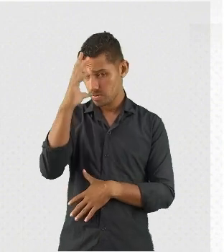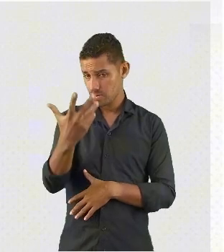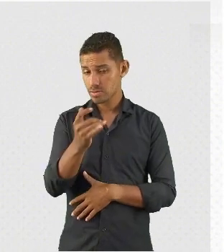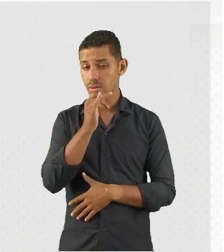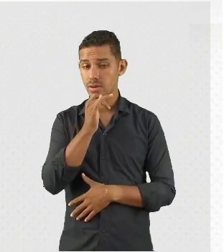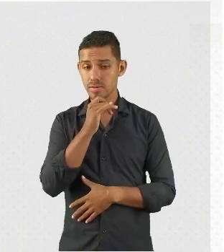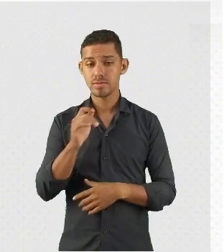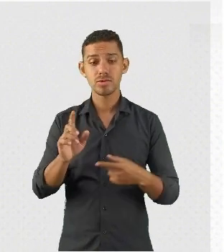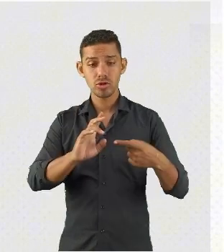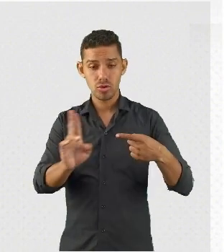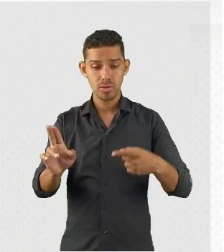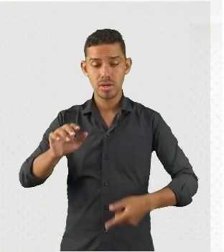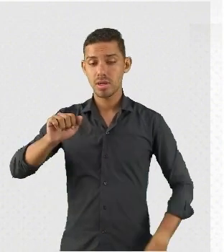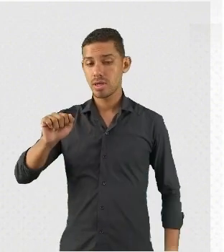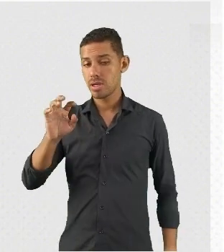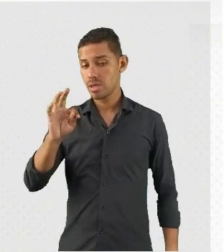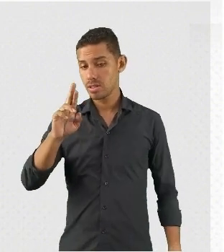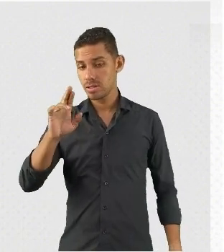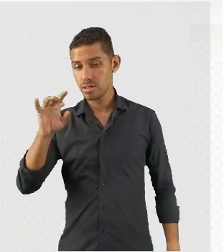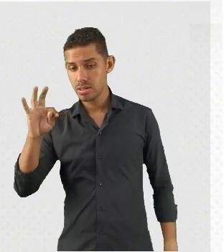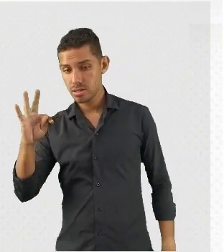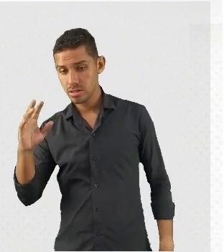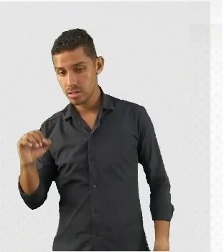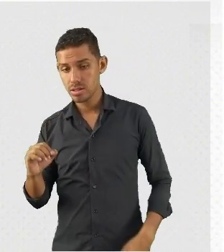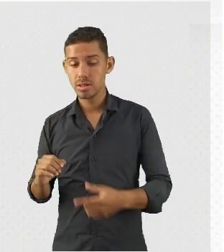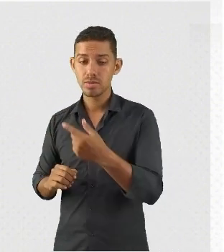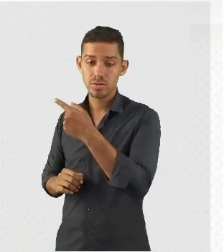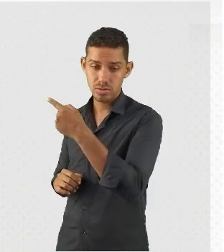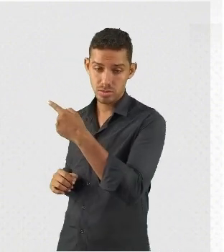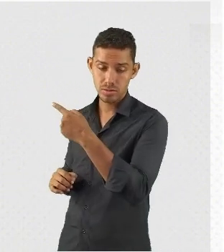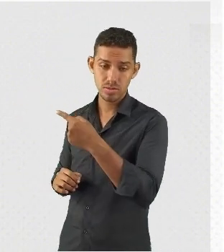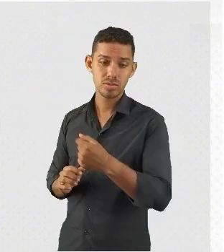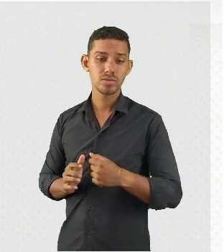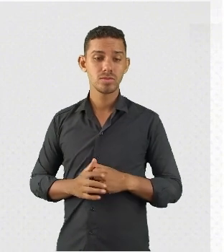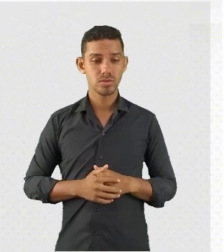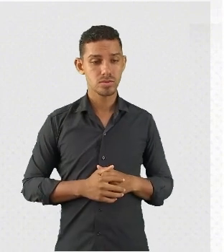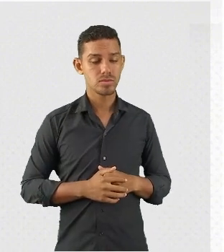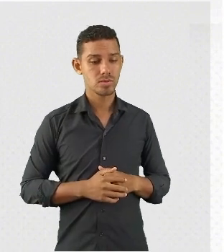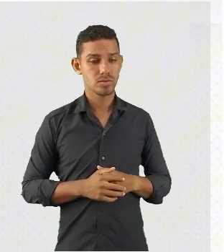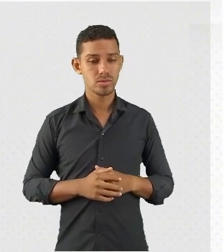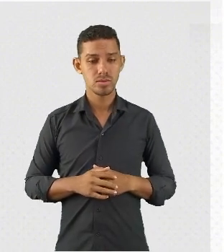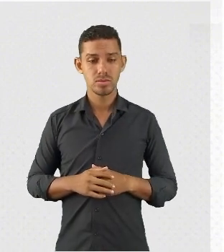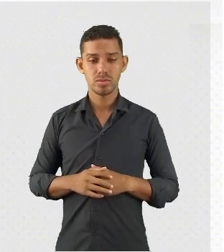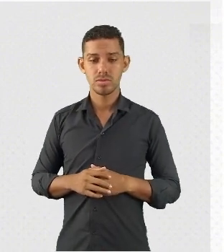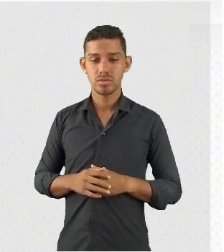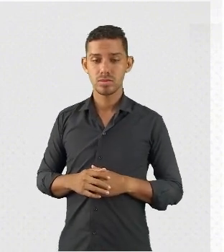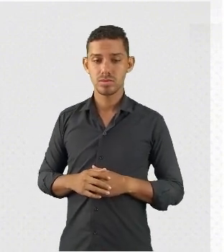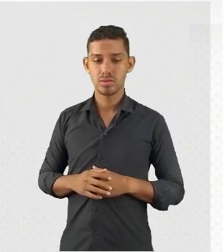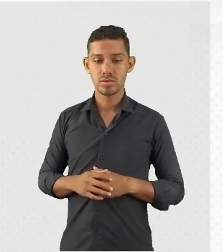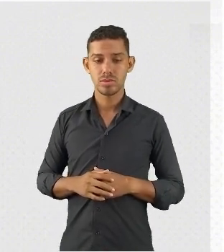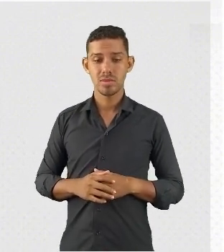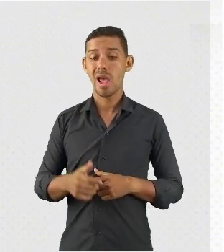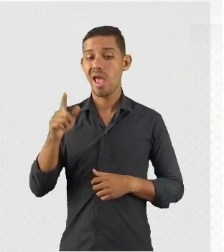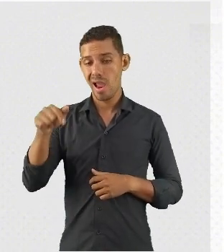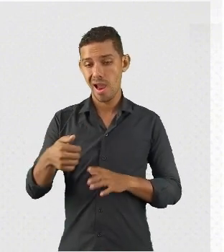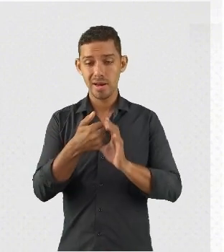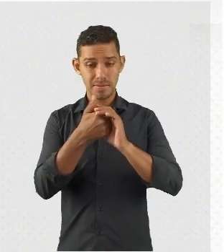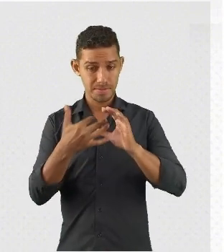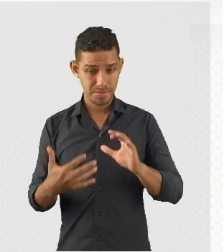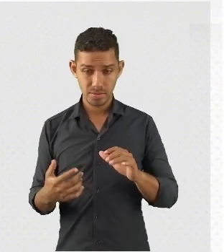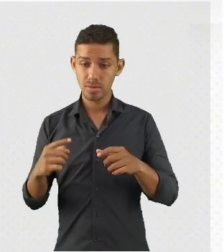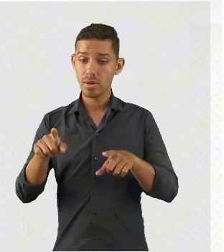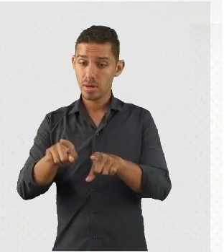ou eletrização por atrito. São 3 processos. Vamos para o primeiro. É caracterizado pelo atrito entre 2